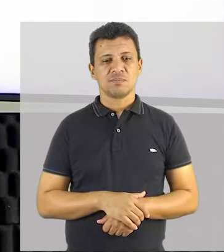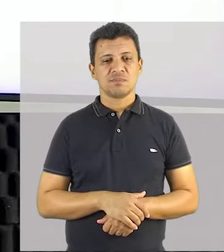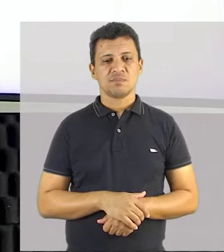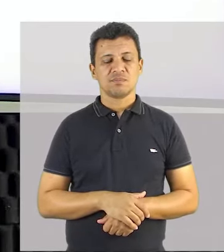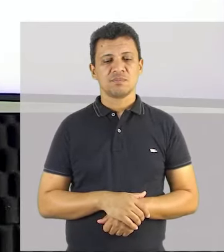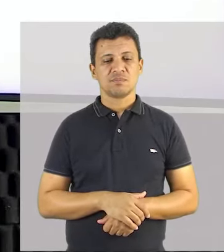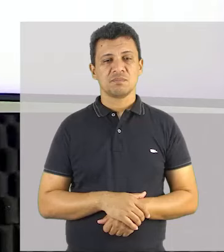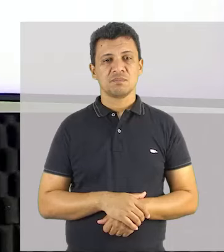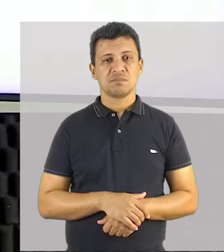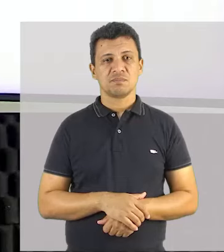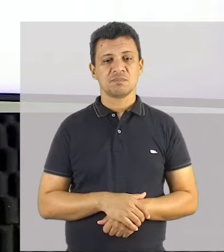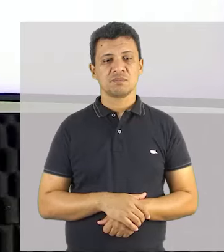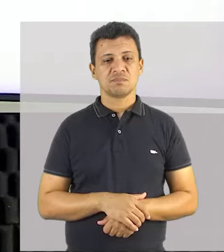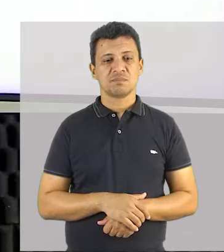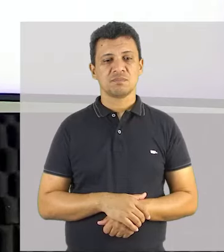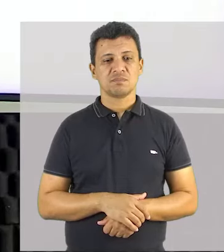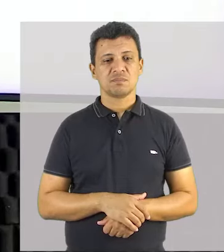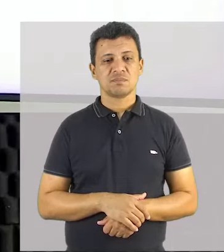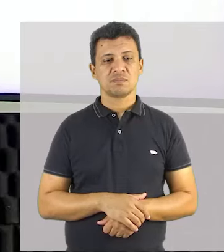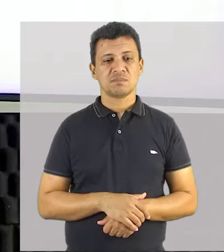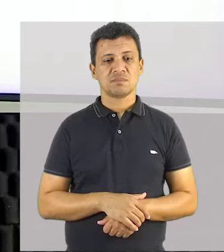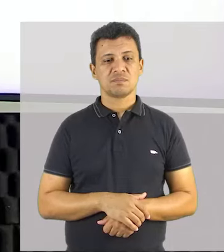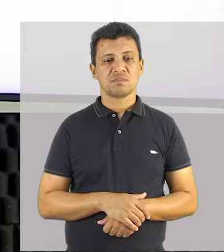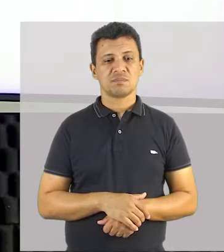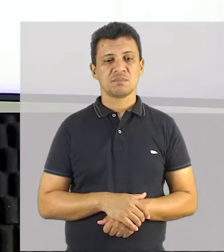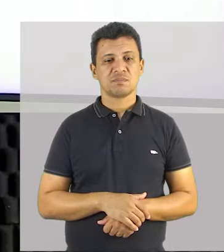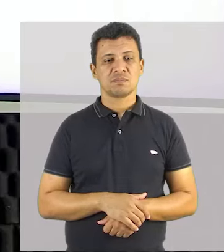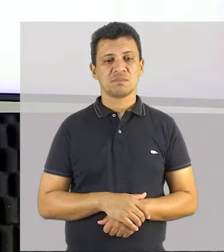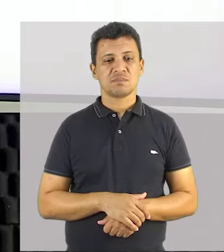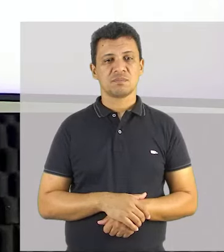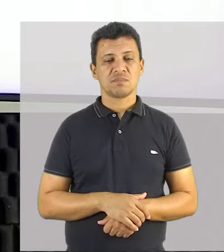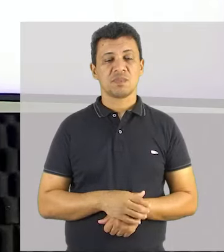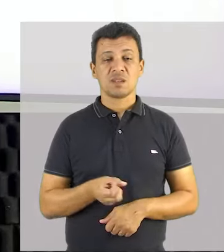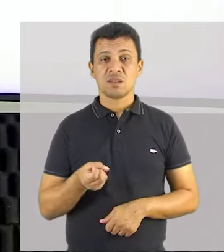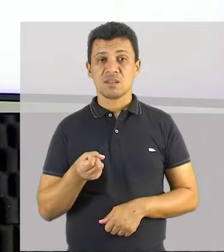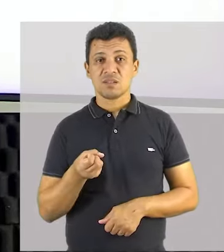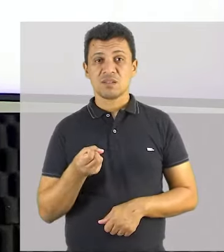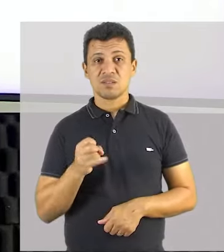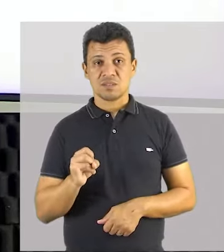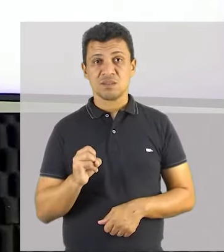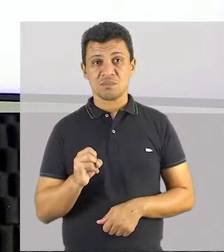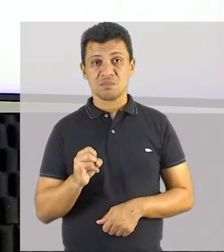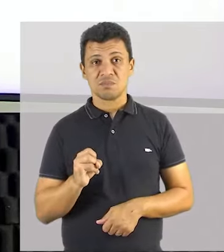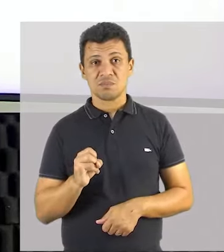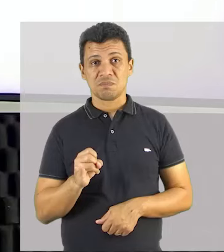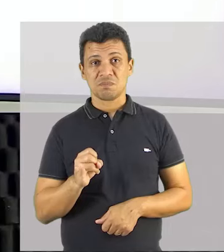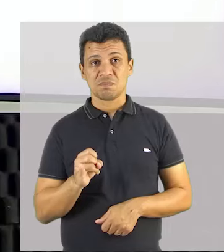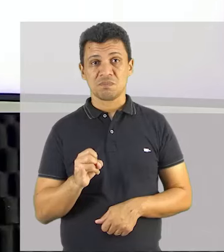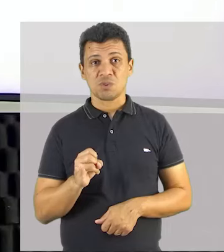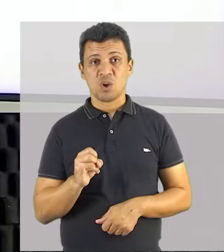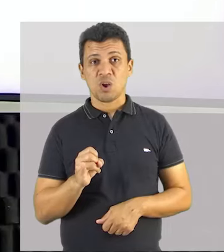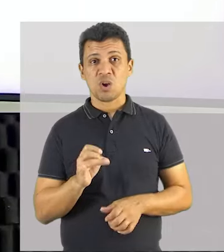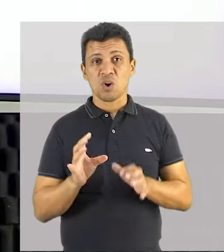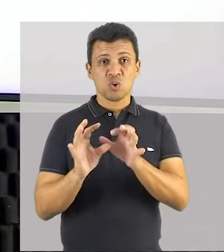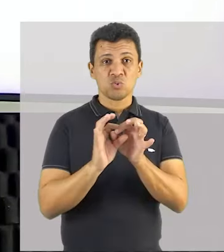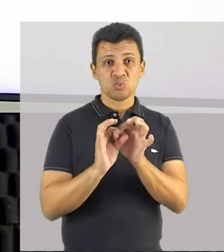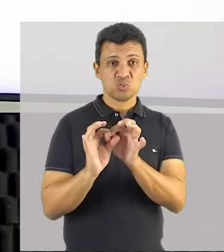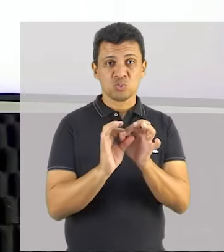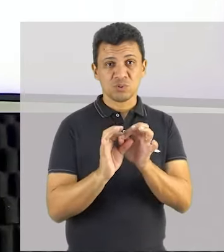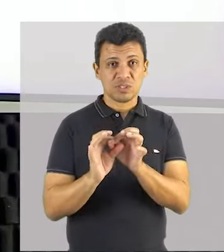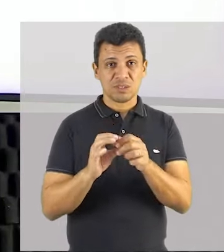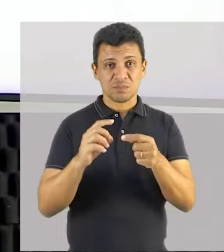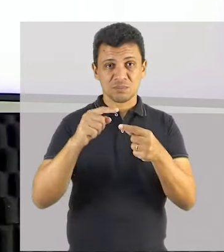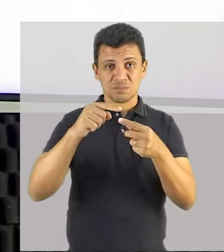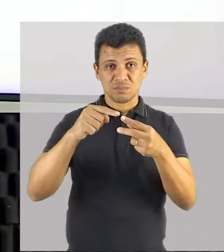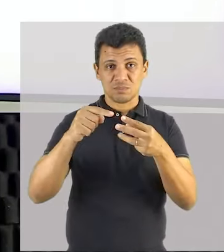eh que mais então eu acho que se a gente fizer o que a questão tá pedindo que é juntar as três